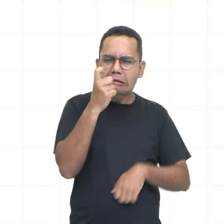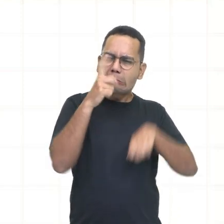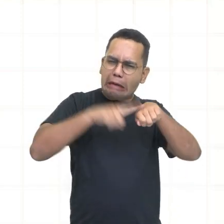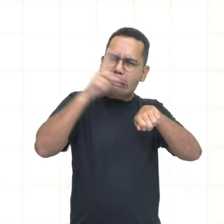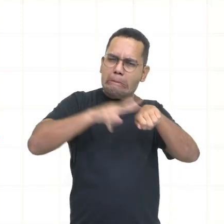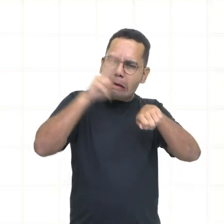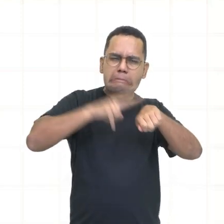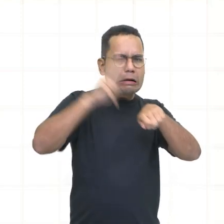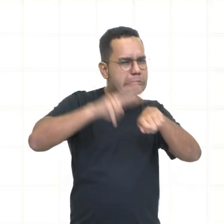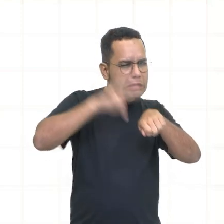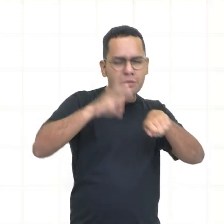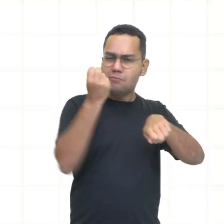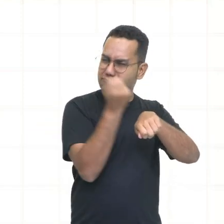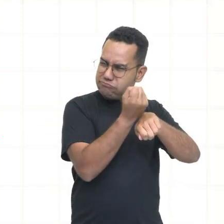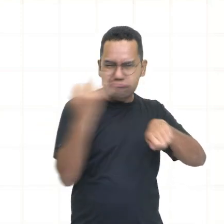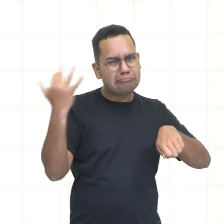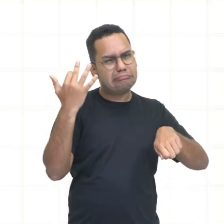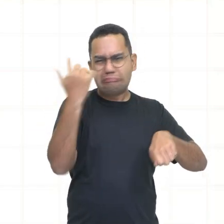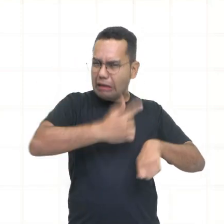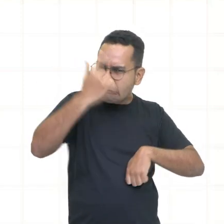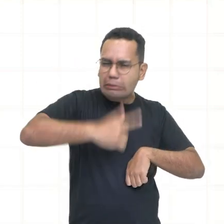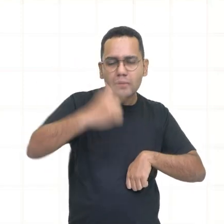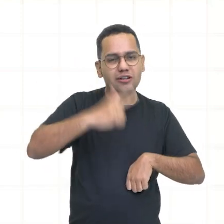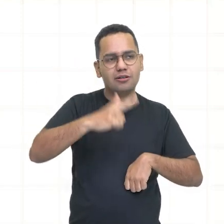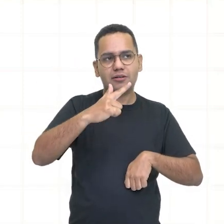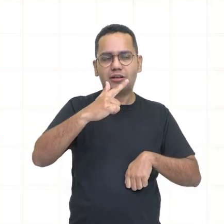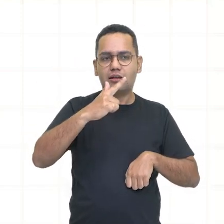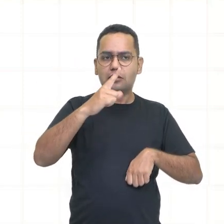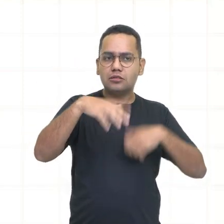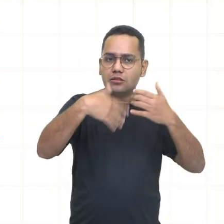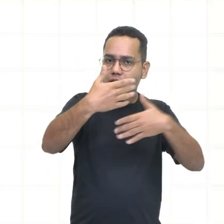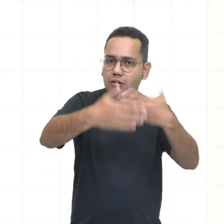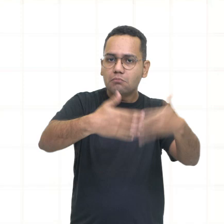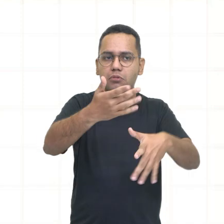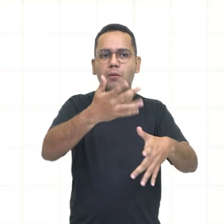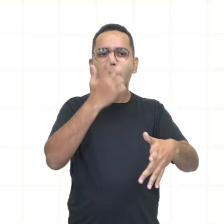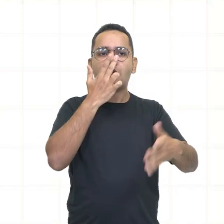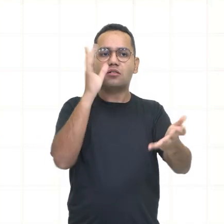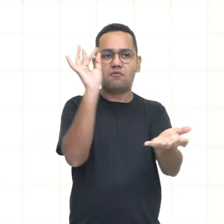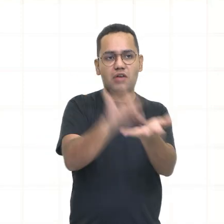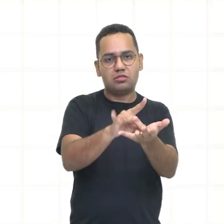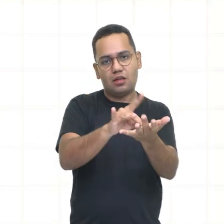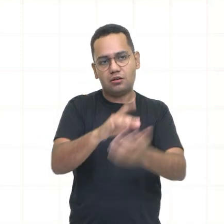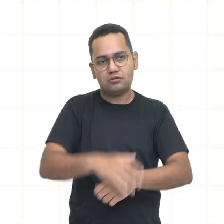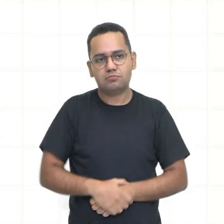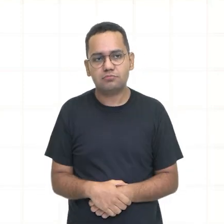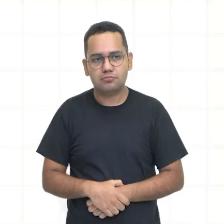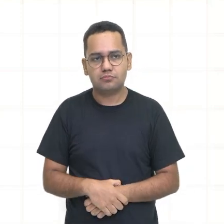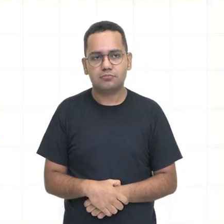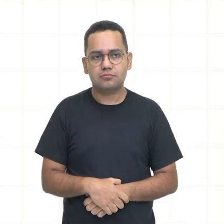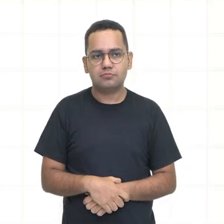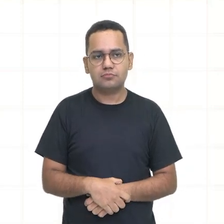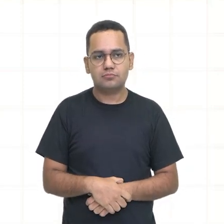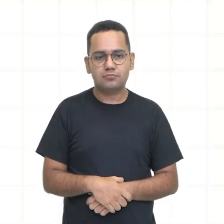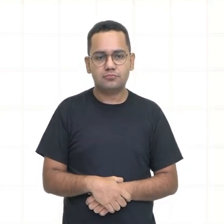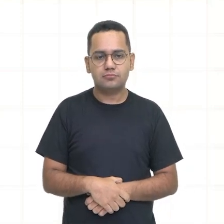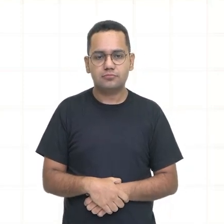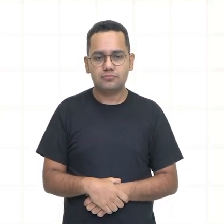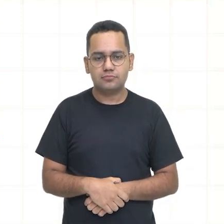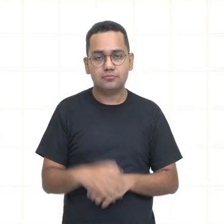nazista. Manipular as massas, mostrar uma realidade que, de fato, ela não acontece. E